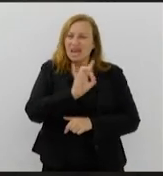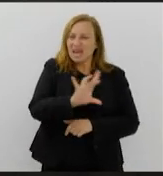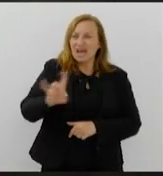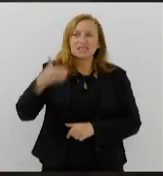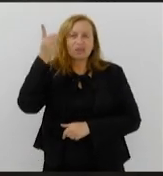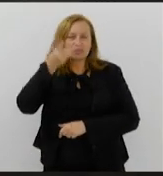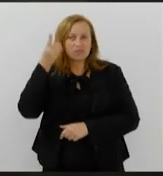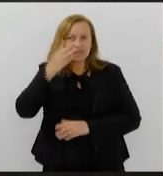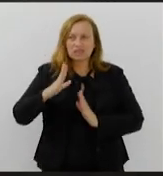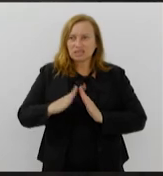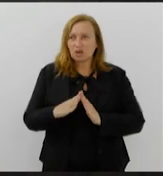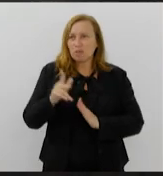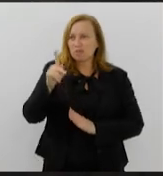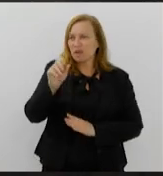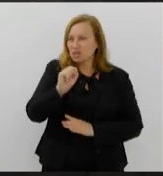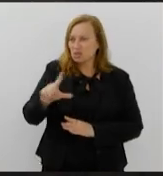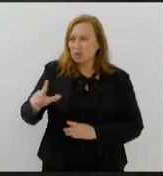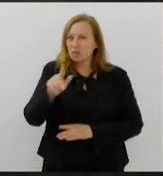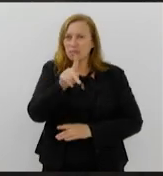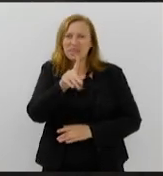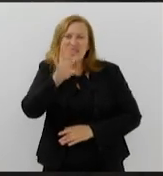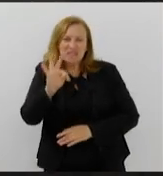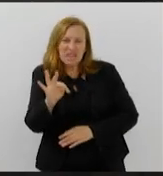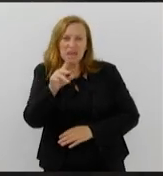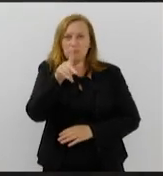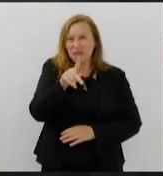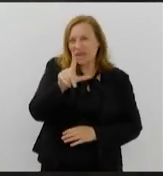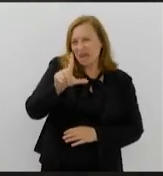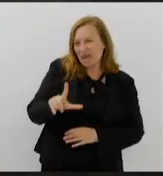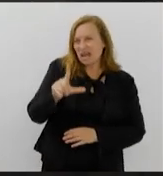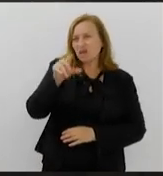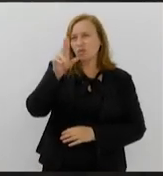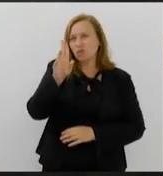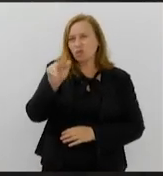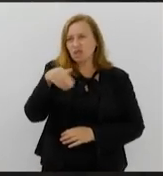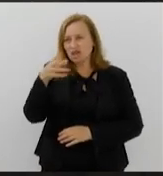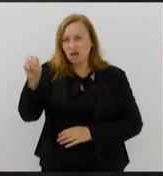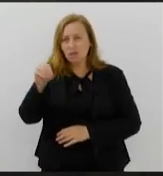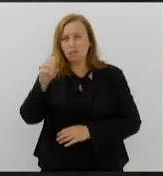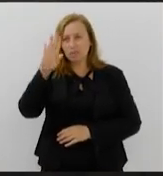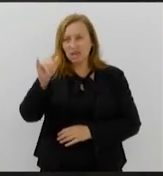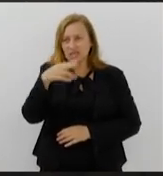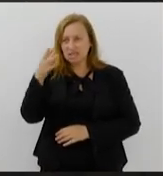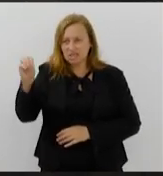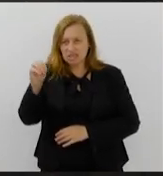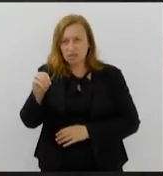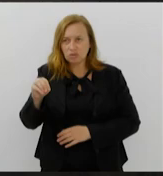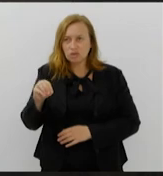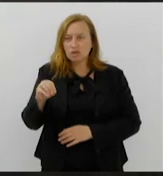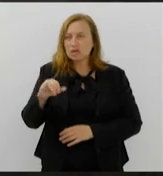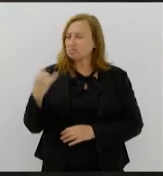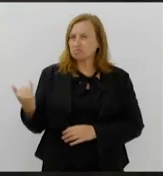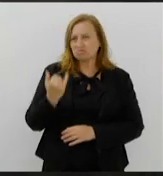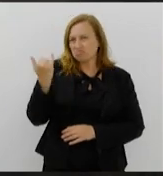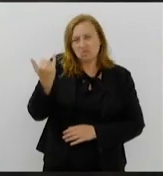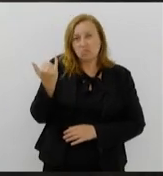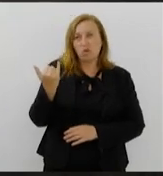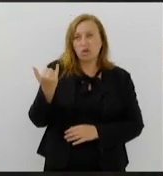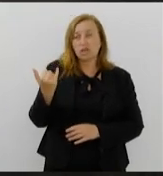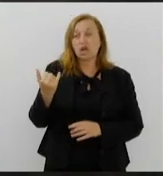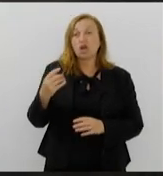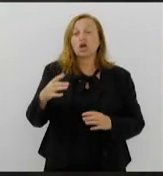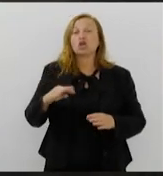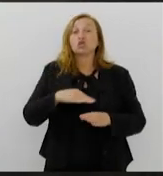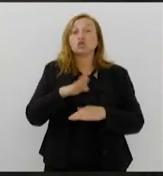dessa casa, quer seja do PSOL, do PT, do PL, do União Brasil, para mim pouco importa, todos os 69 é da